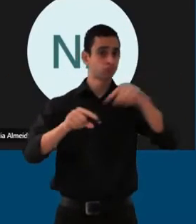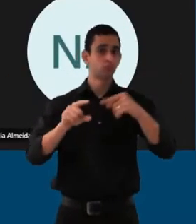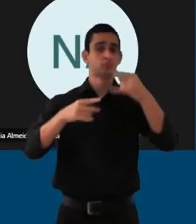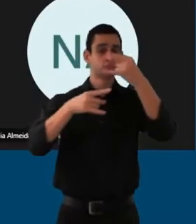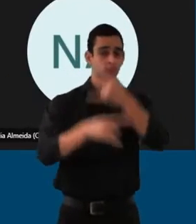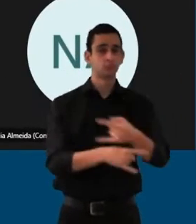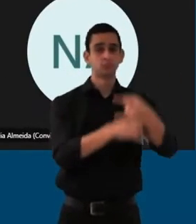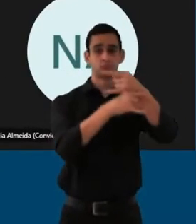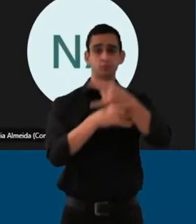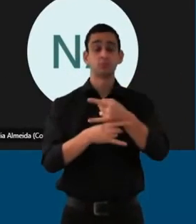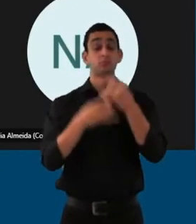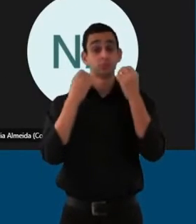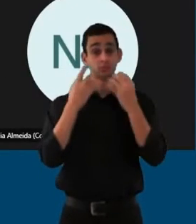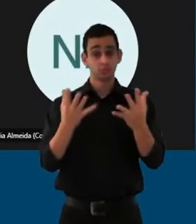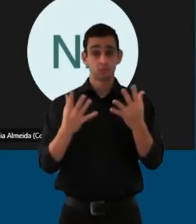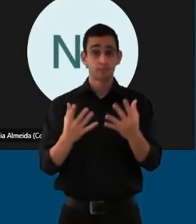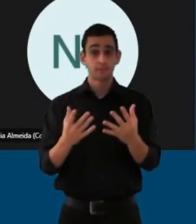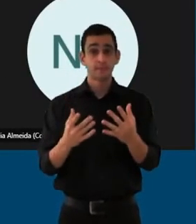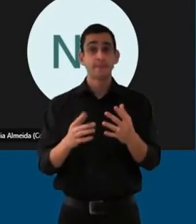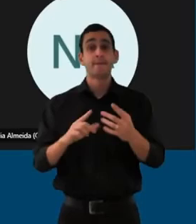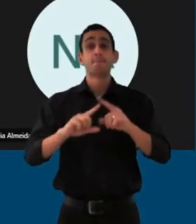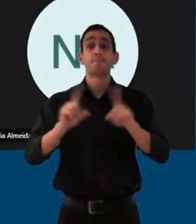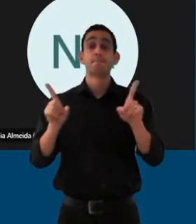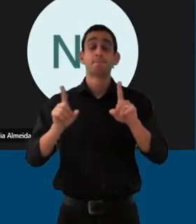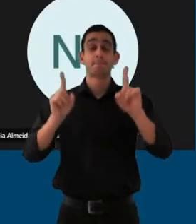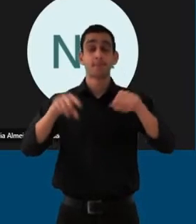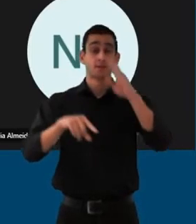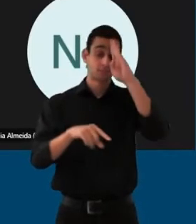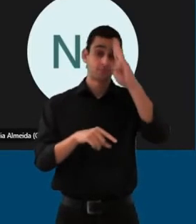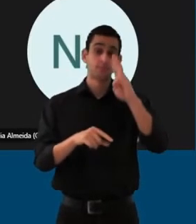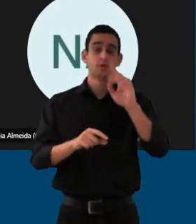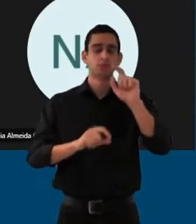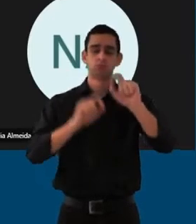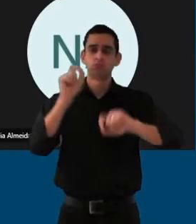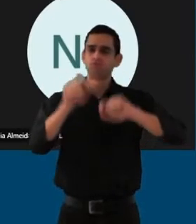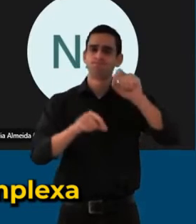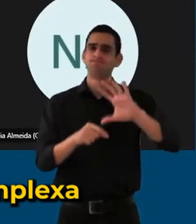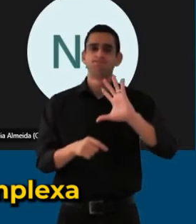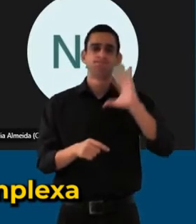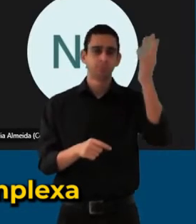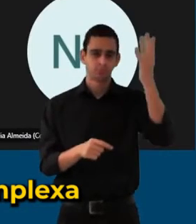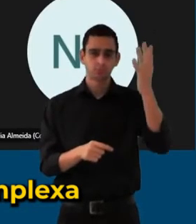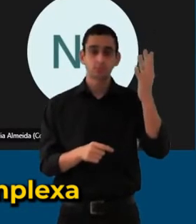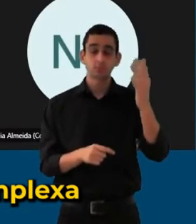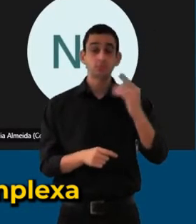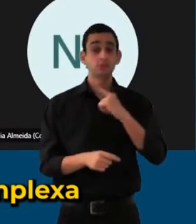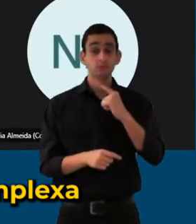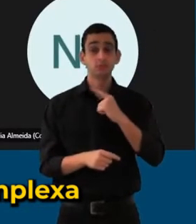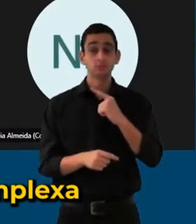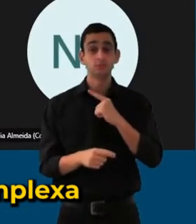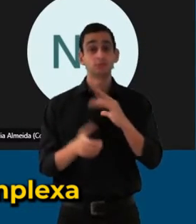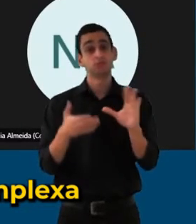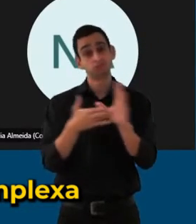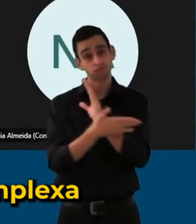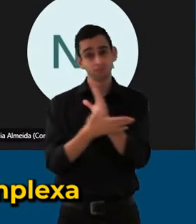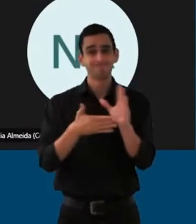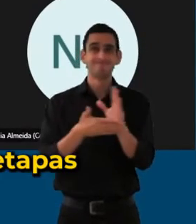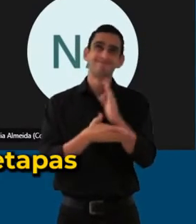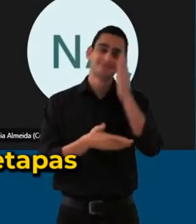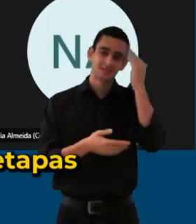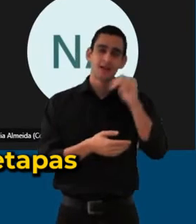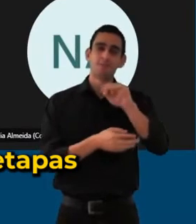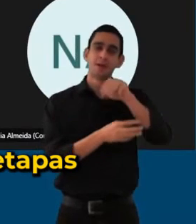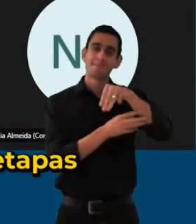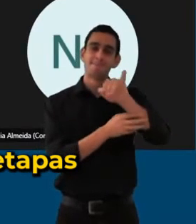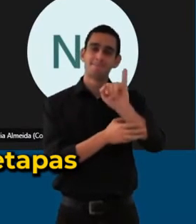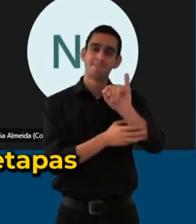IBRAM. A questão é que a atividade da mineração é uma atividade complexa e,